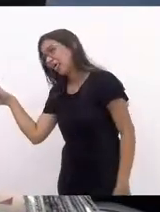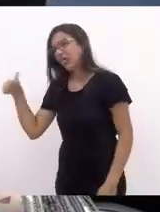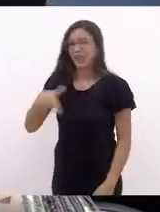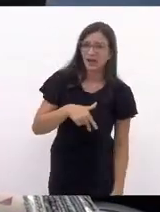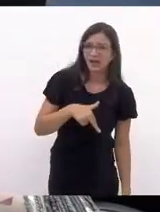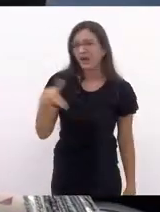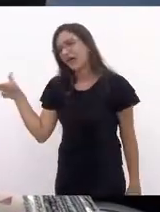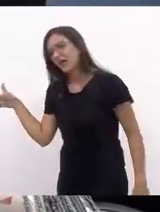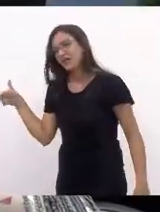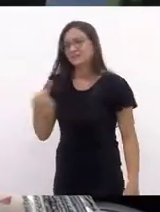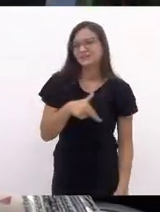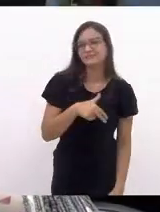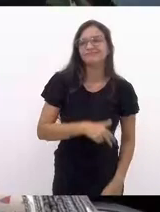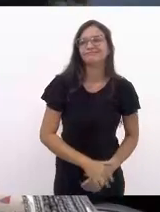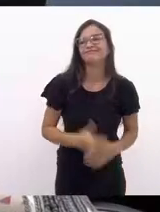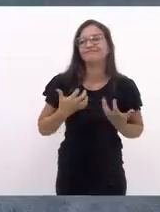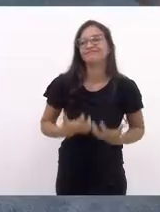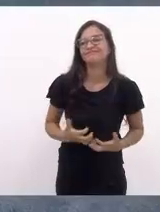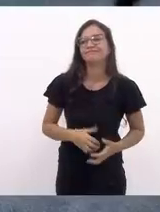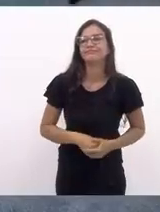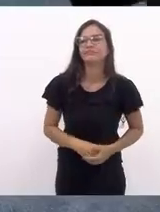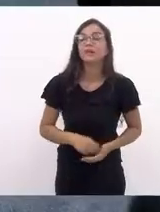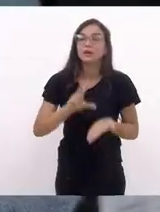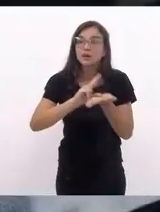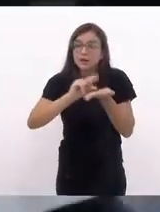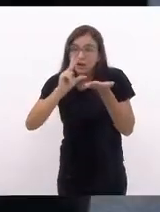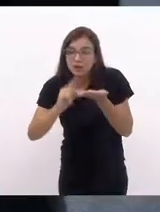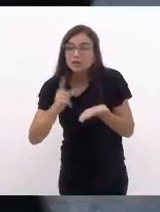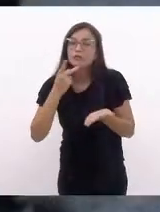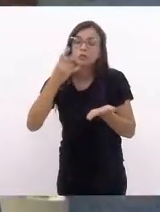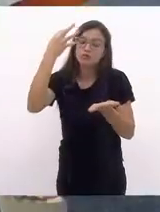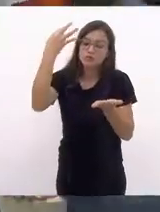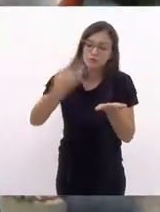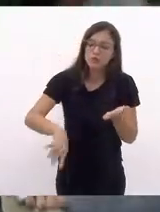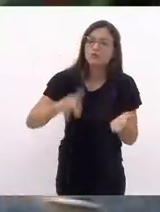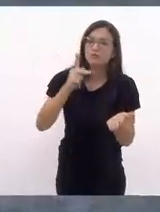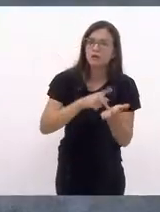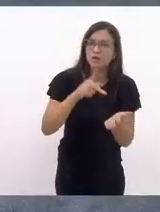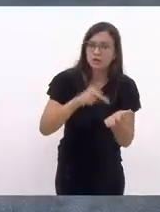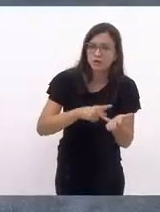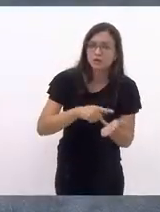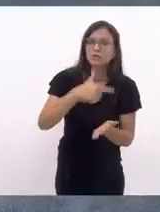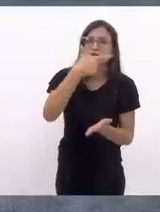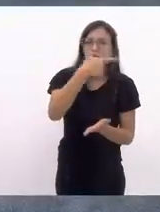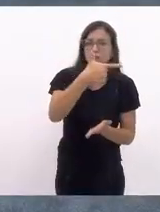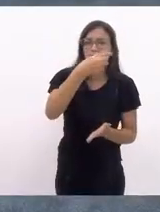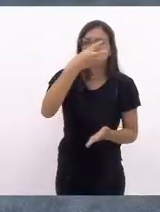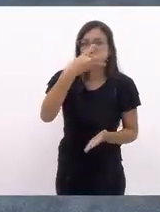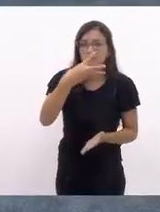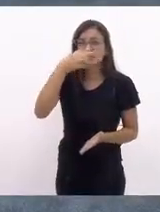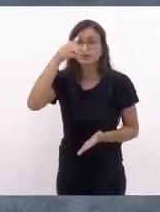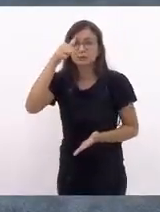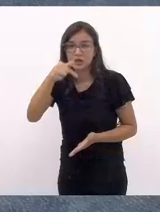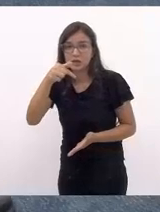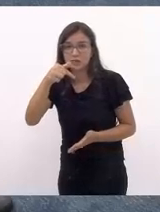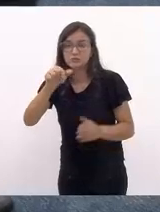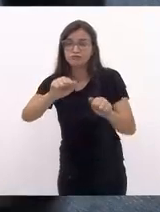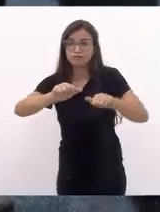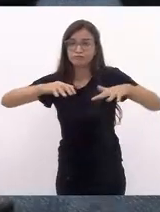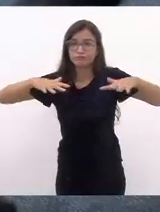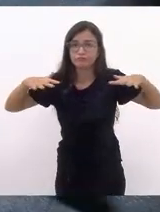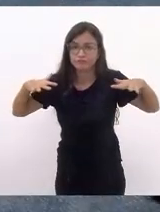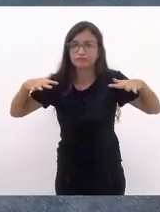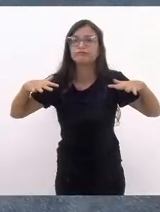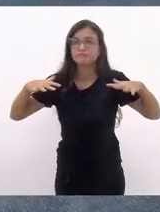ah ah tá reflete com exatidão o ocorrido na 237ª sessão